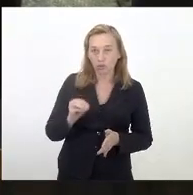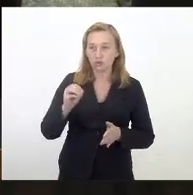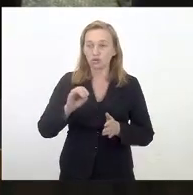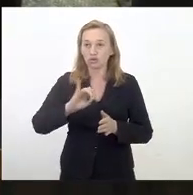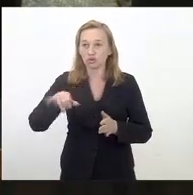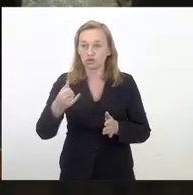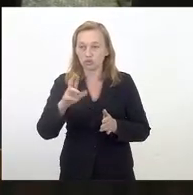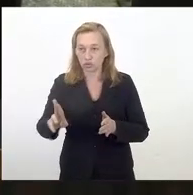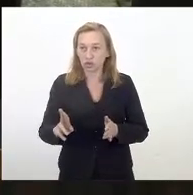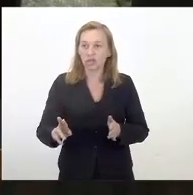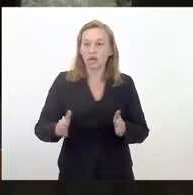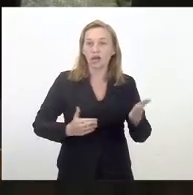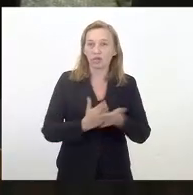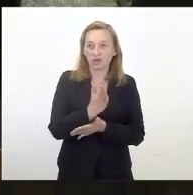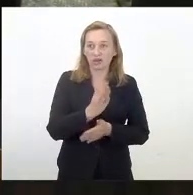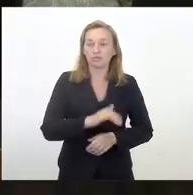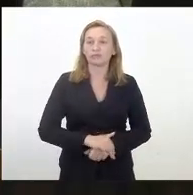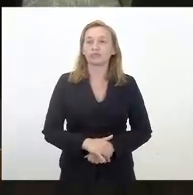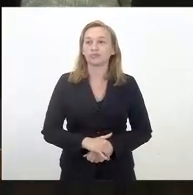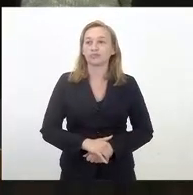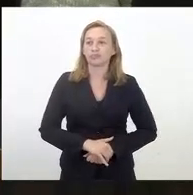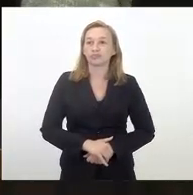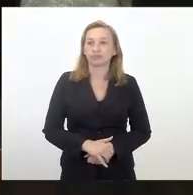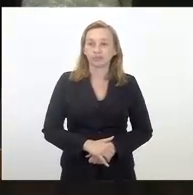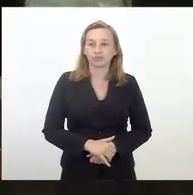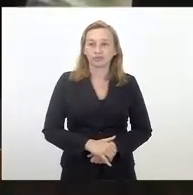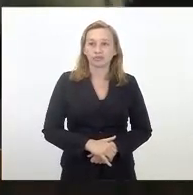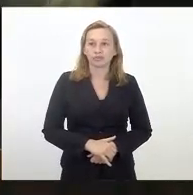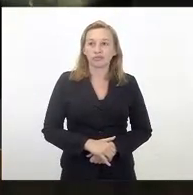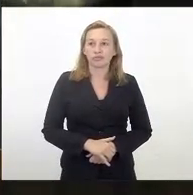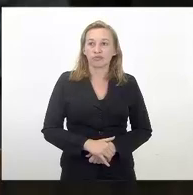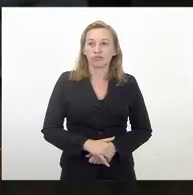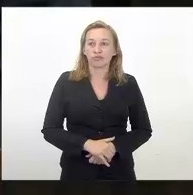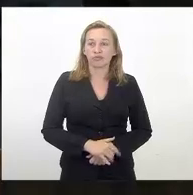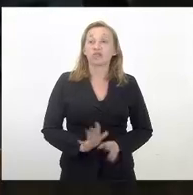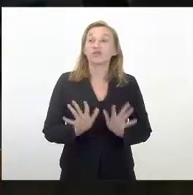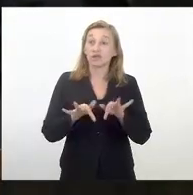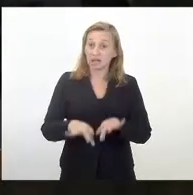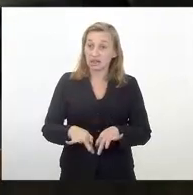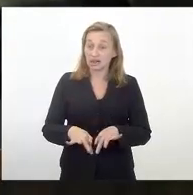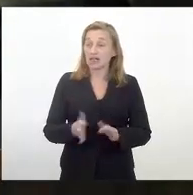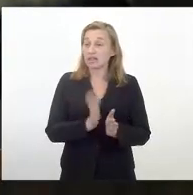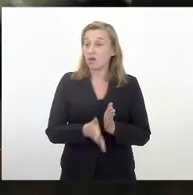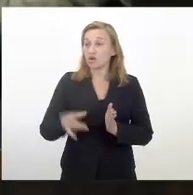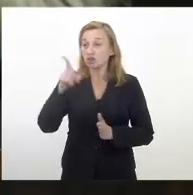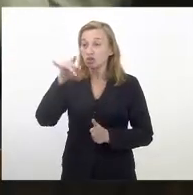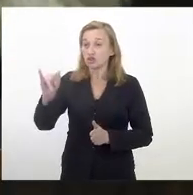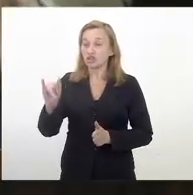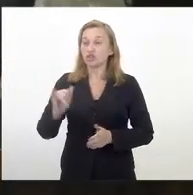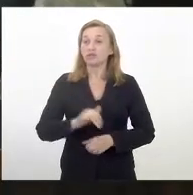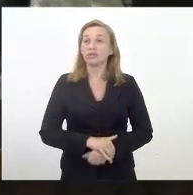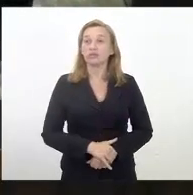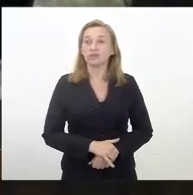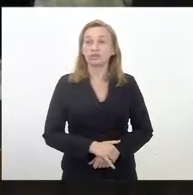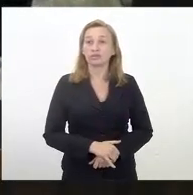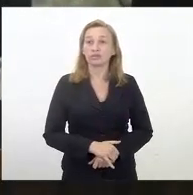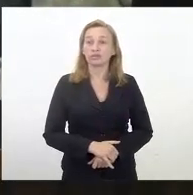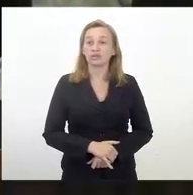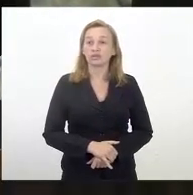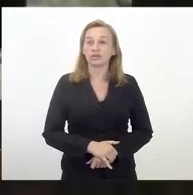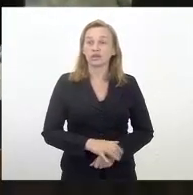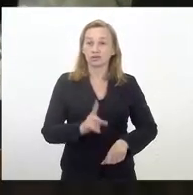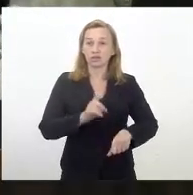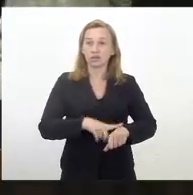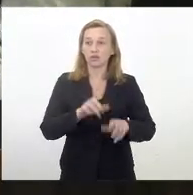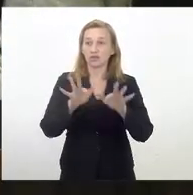seus que aprova a instrução a provado está encerrada a ordem do dia passa-se ao